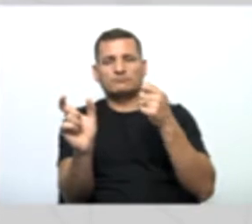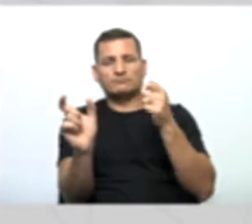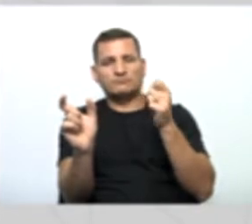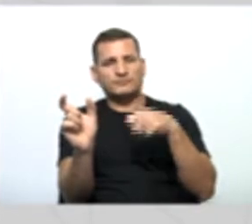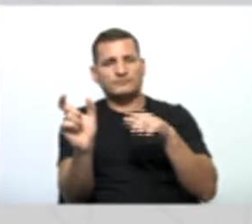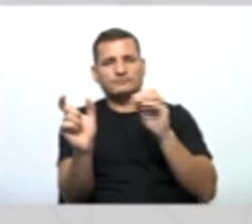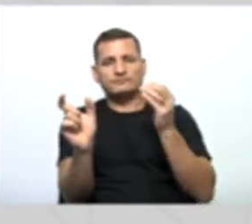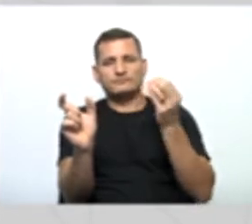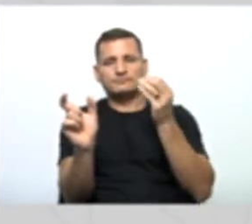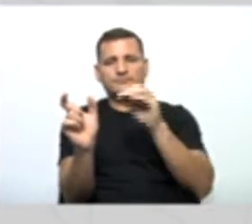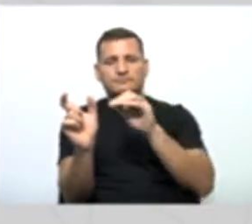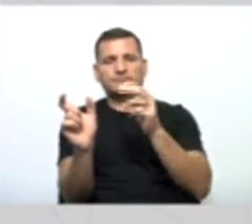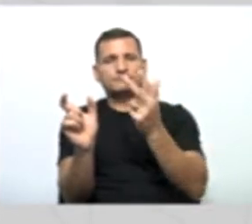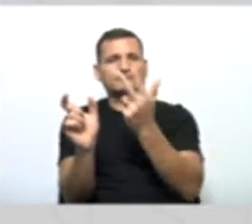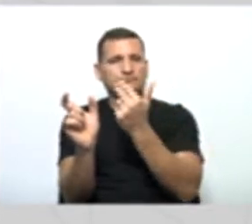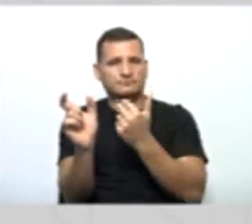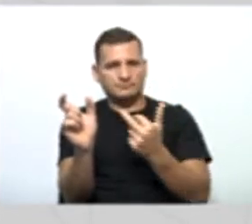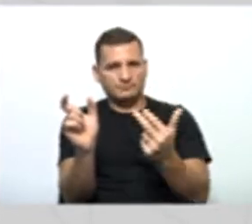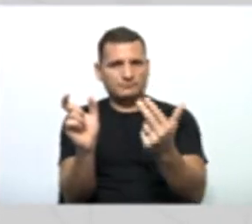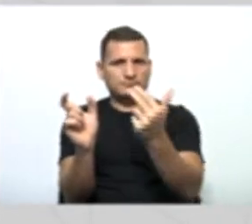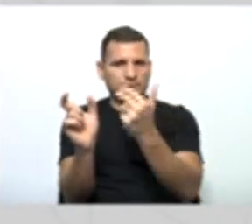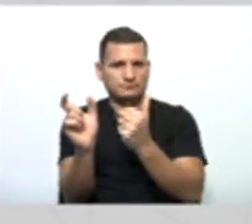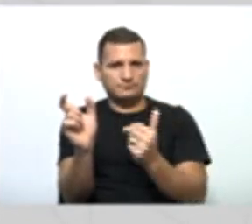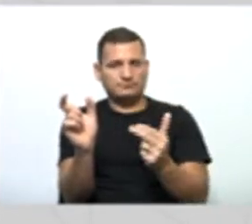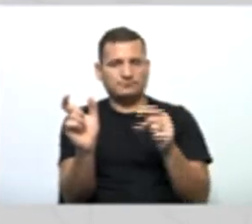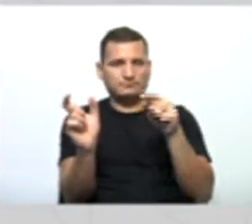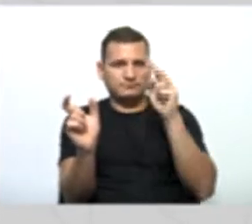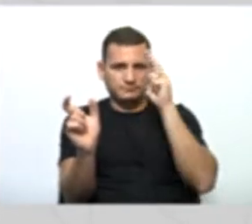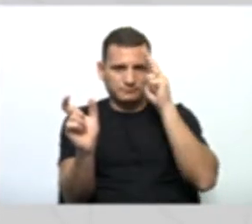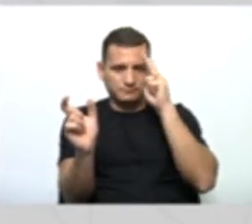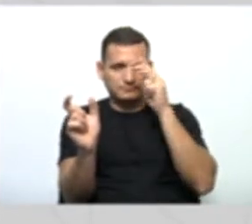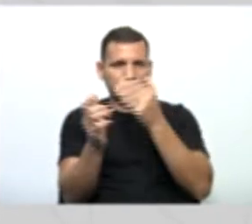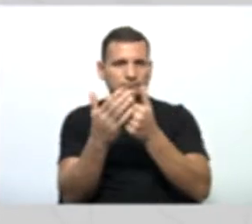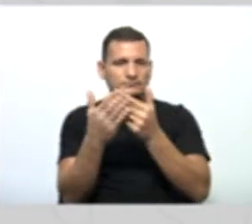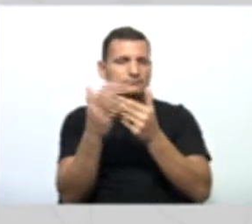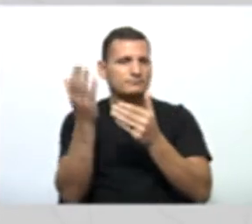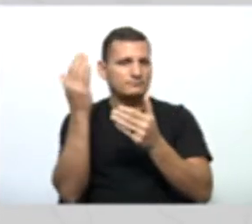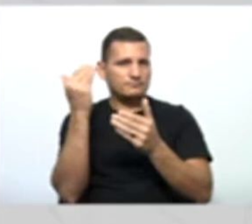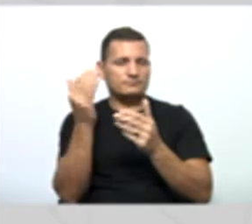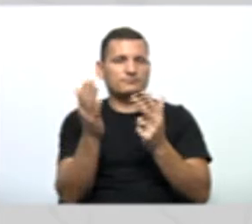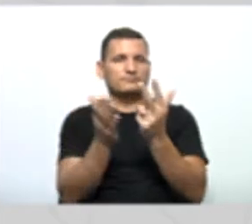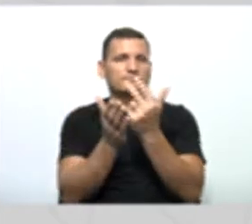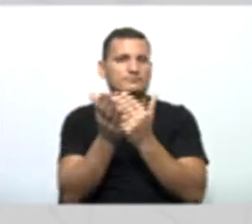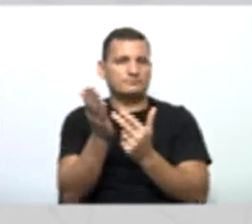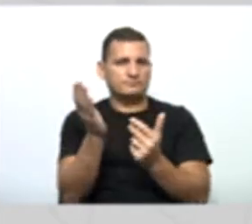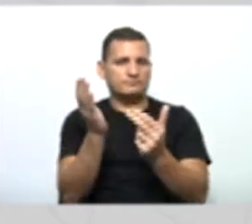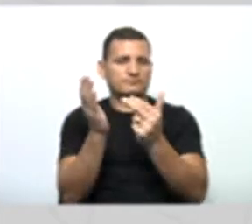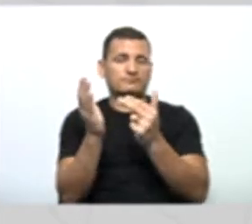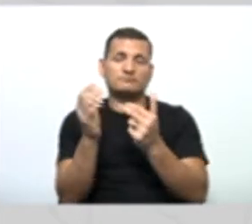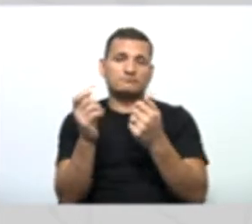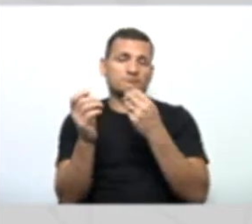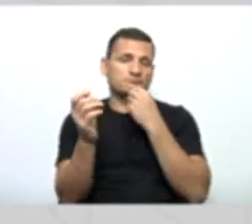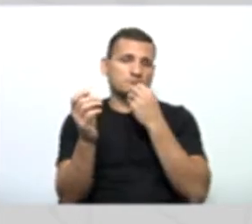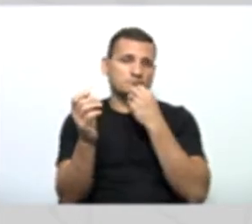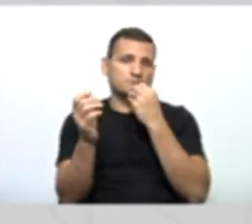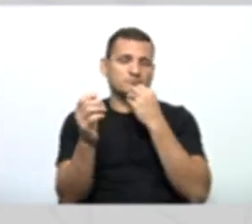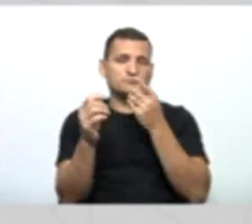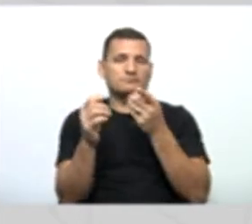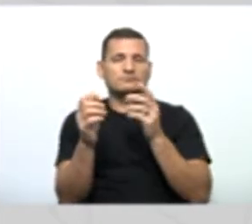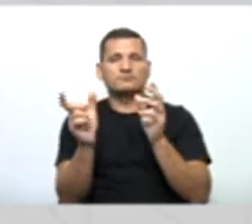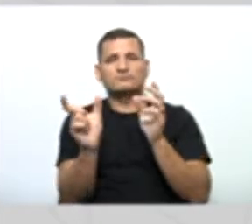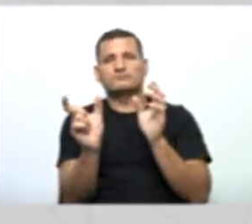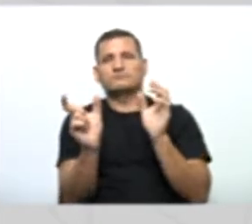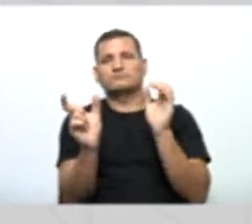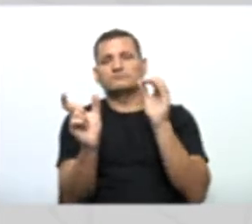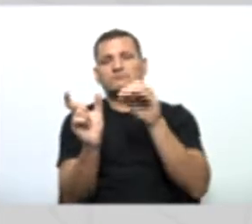fundo branco, uma logo, né? Lembra da aula passada que a gente trabalhou o signo? Seria uma oportunidade para você colocar